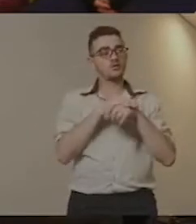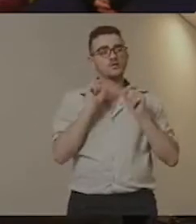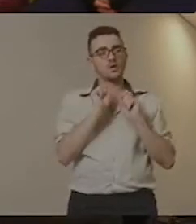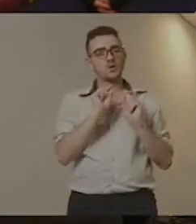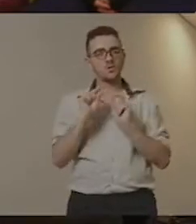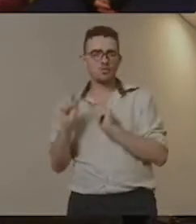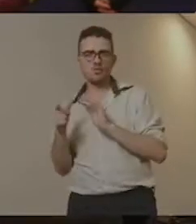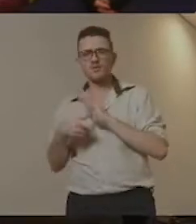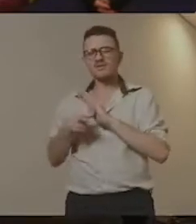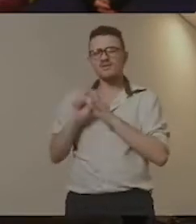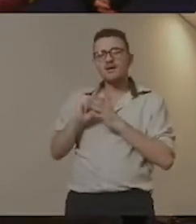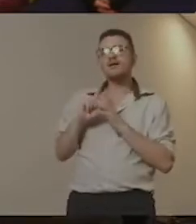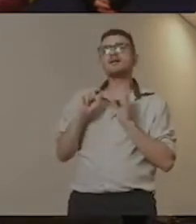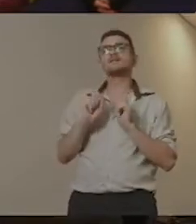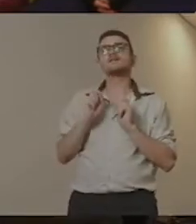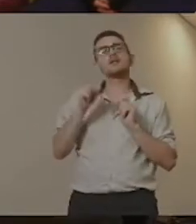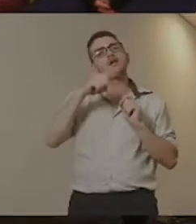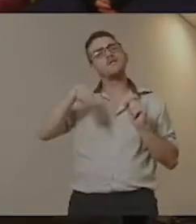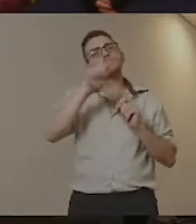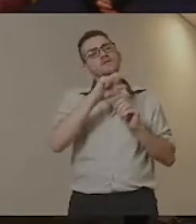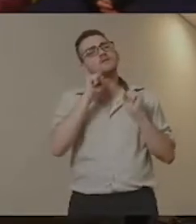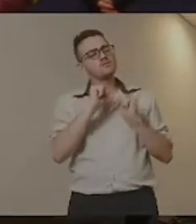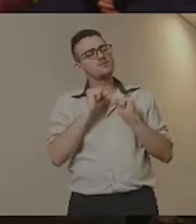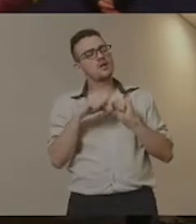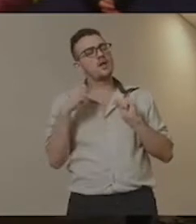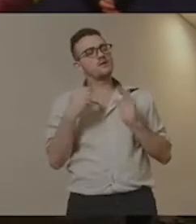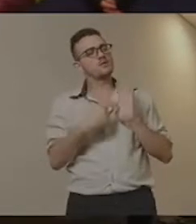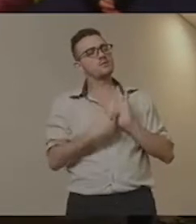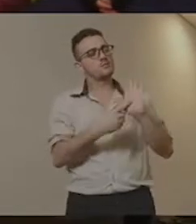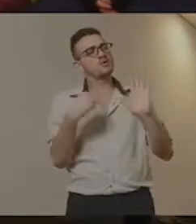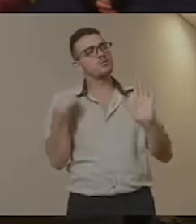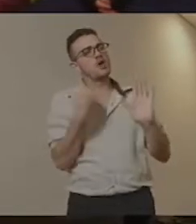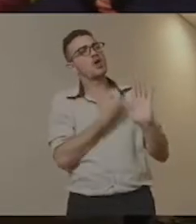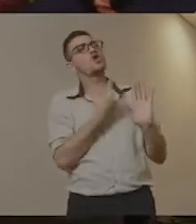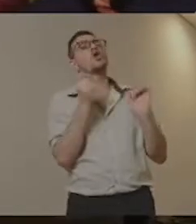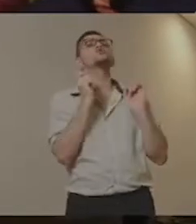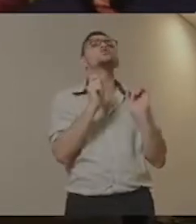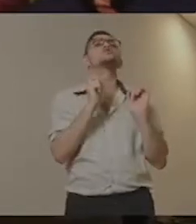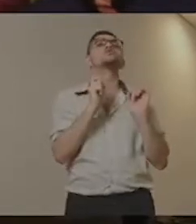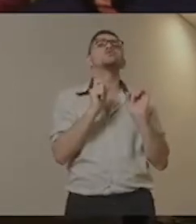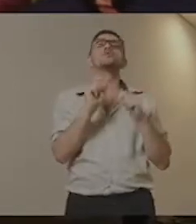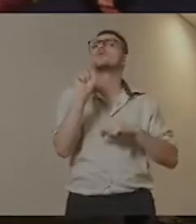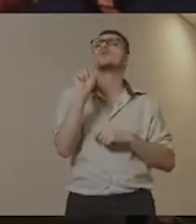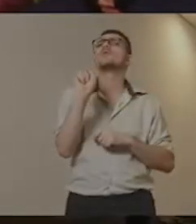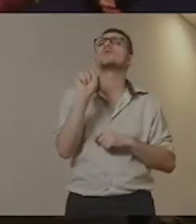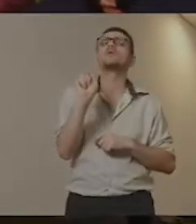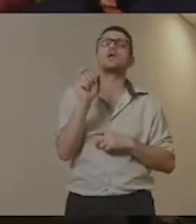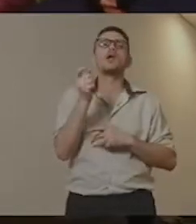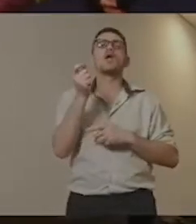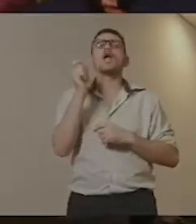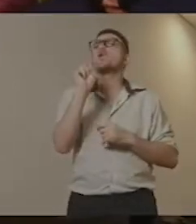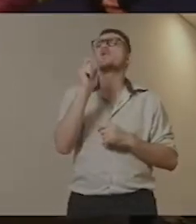que, antes de mais nada, vocês pudessem trazer para nós exatamente assim, o que foi